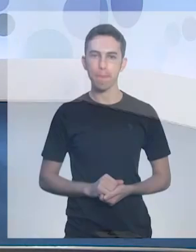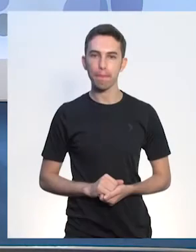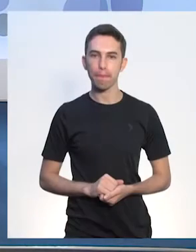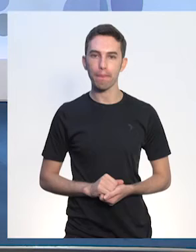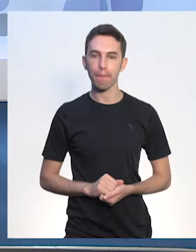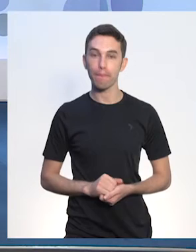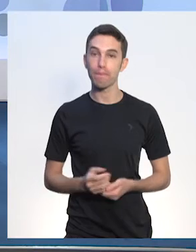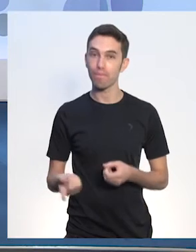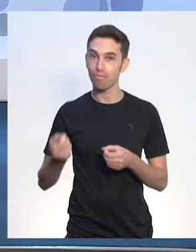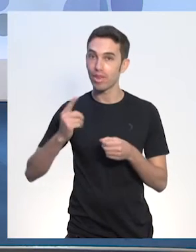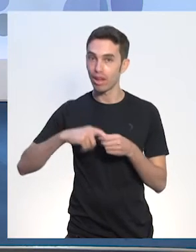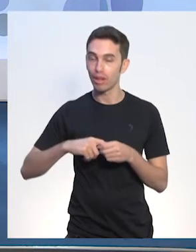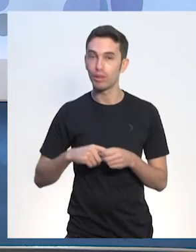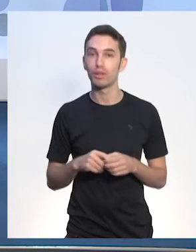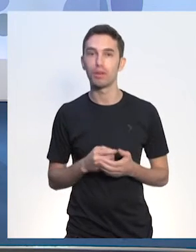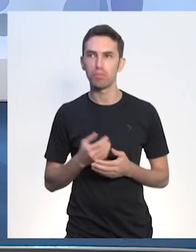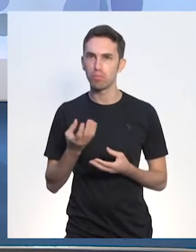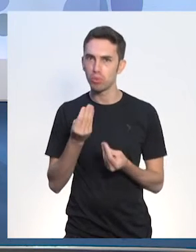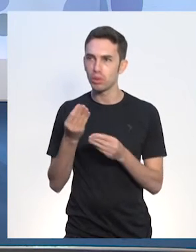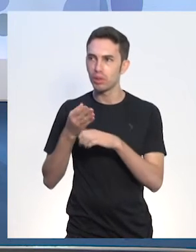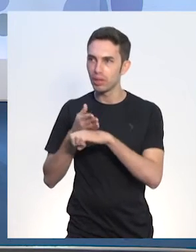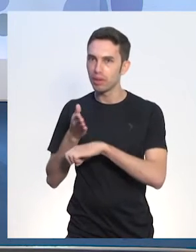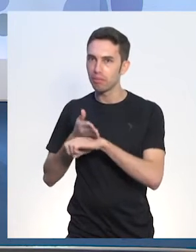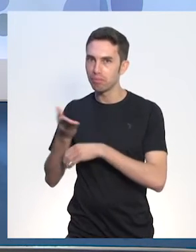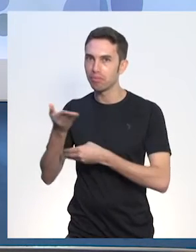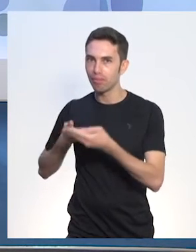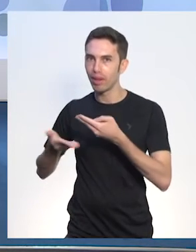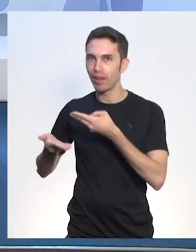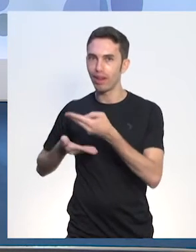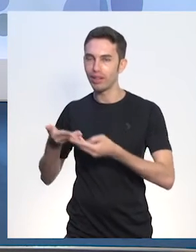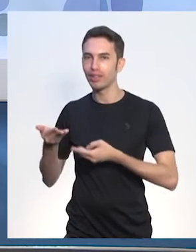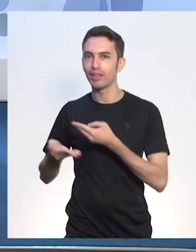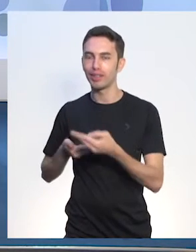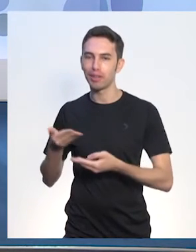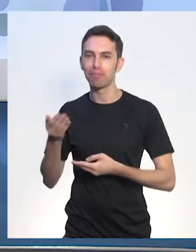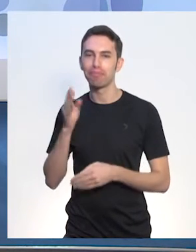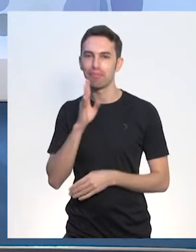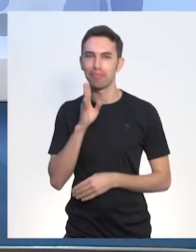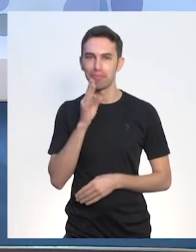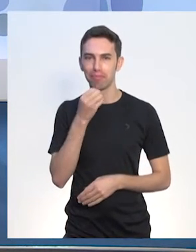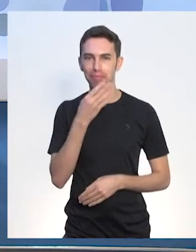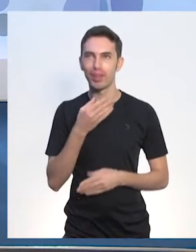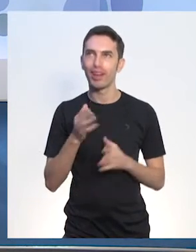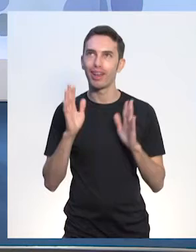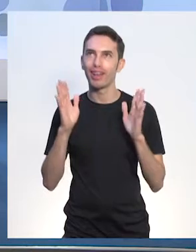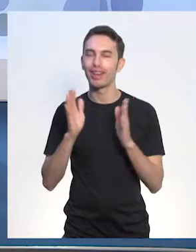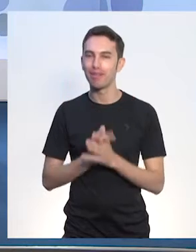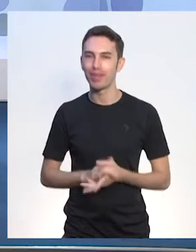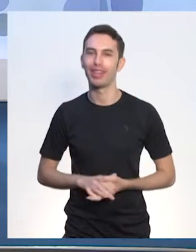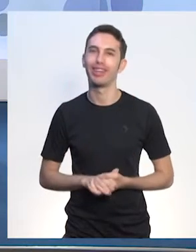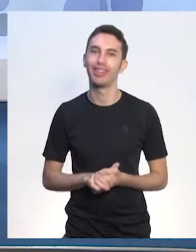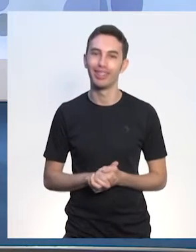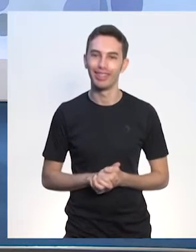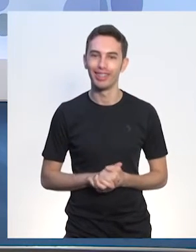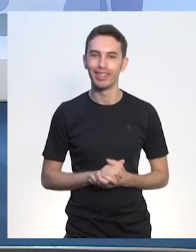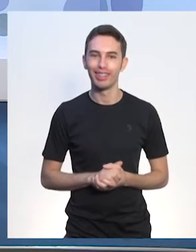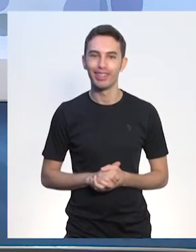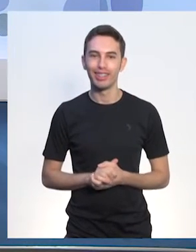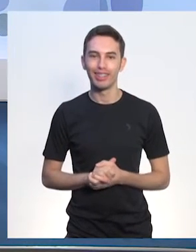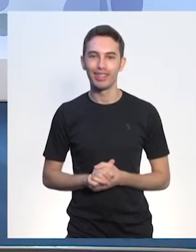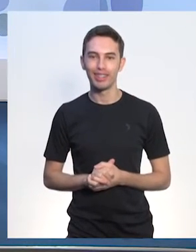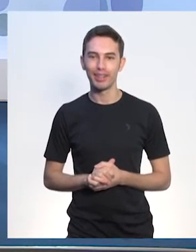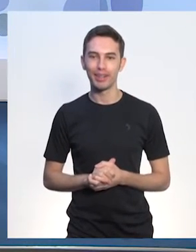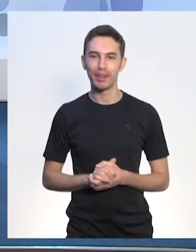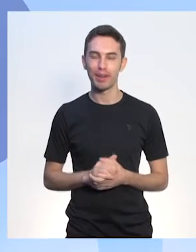Olha, retornamos com algumas interações, são muitas, né? Ainda bem, né? Graças a Deus. Que bom, né? Que bom, né? Pessoal mandando